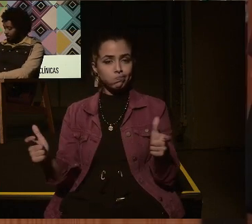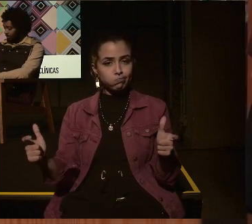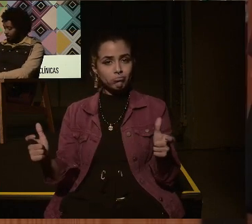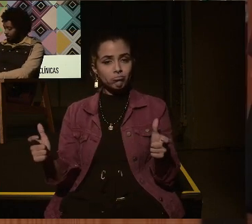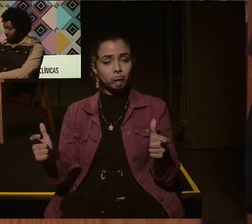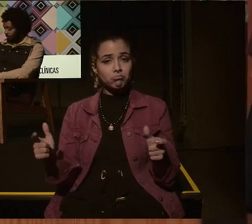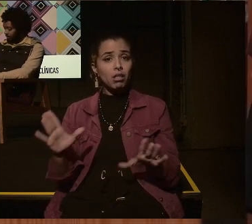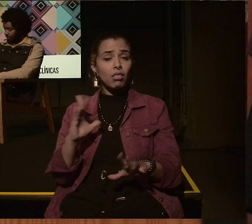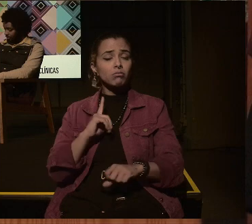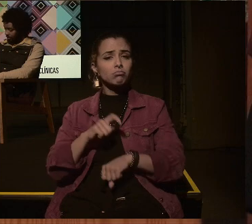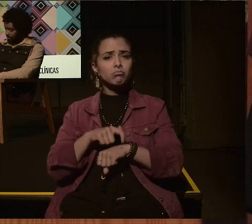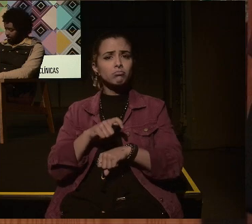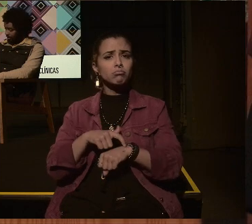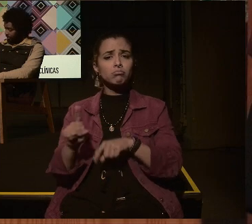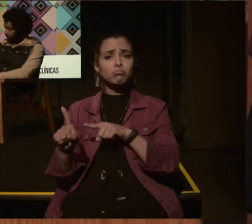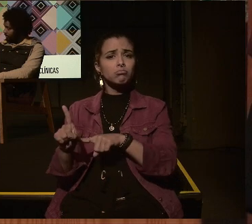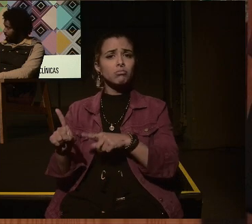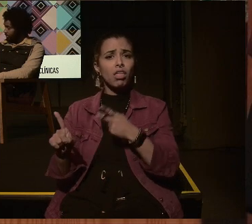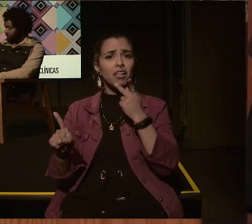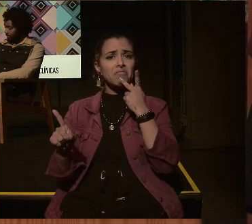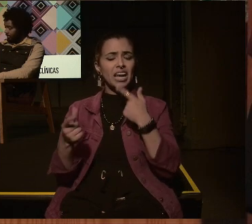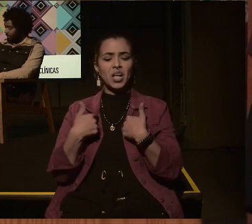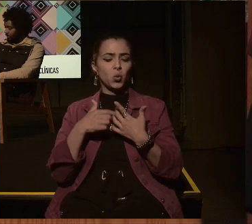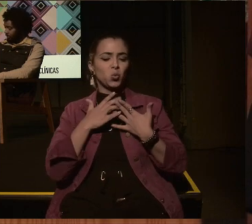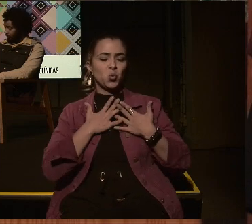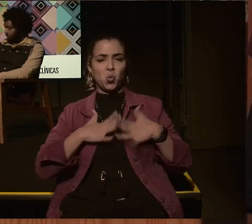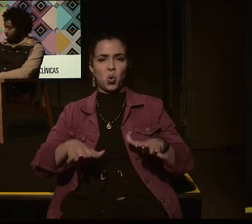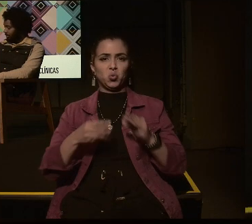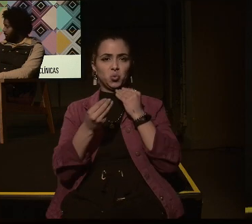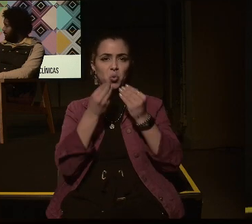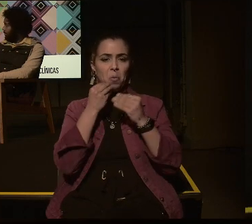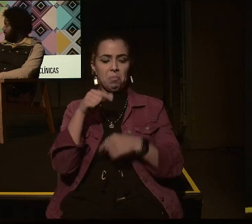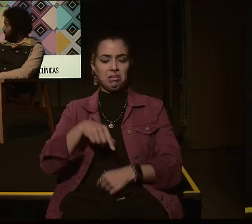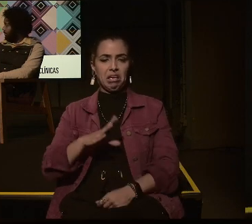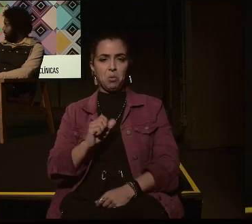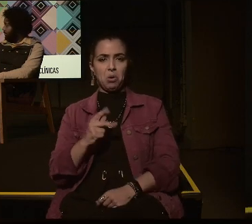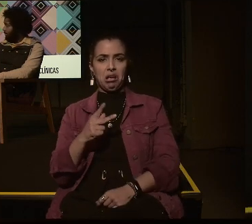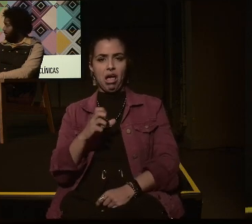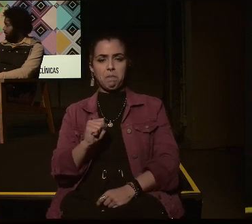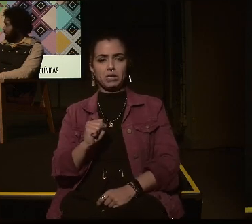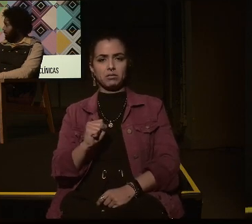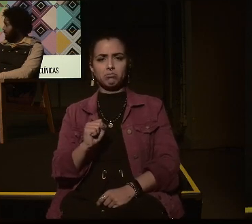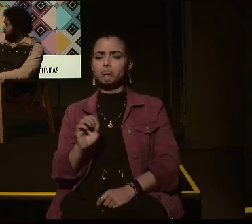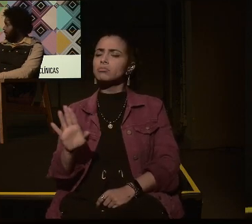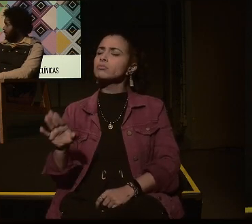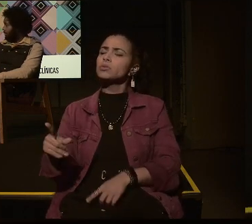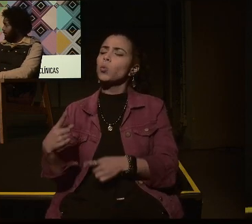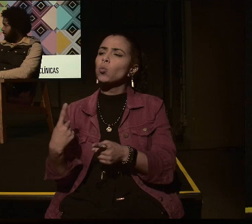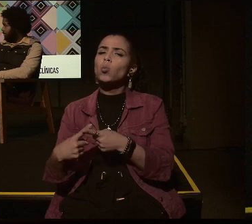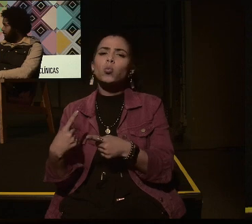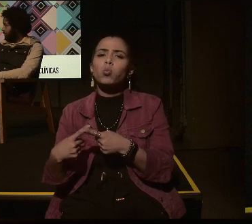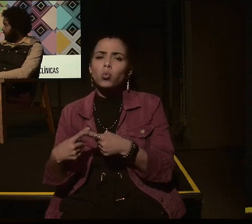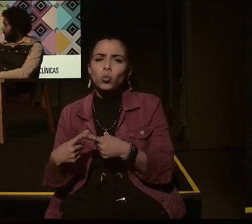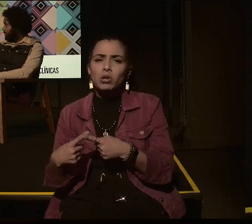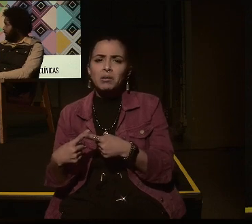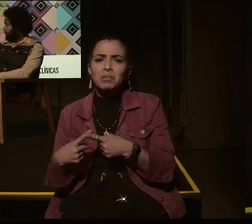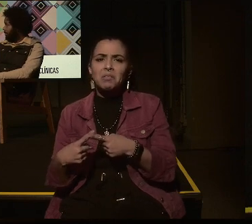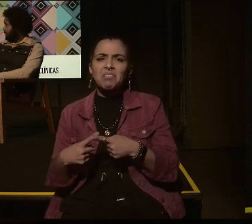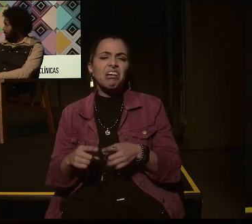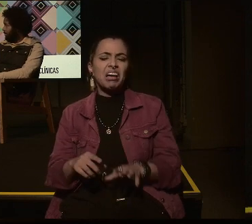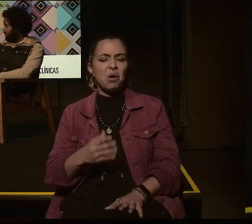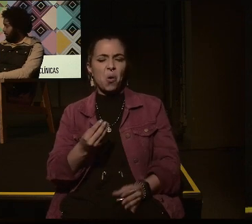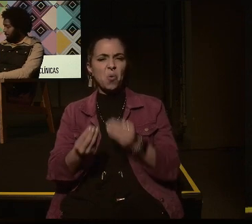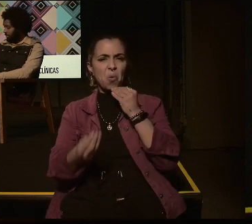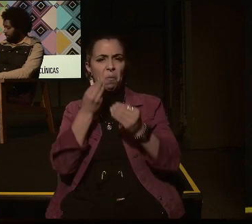assim, não como a comida do CAPS. Por quê? Porque é da